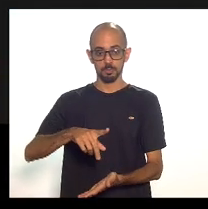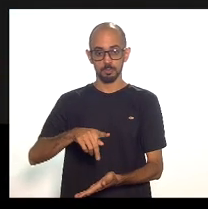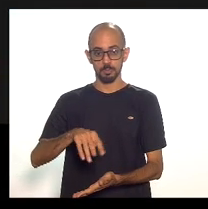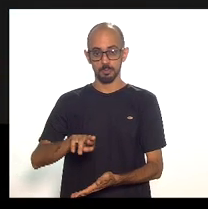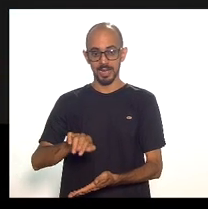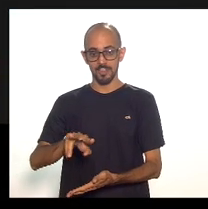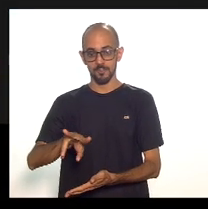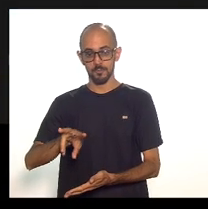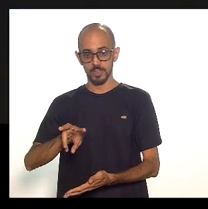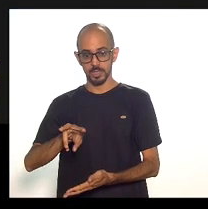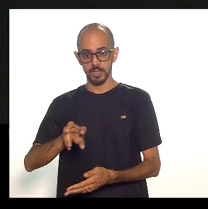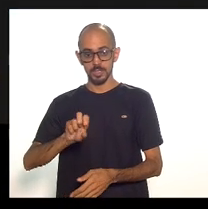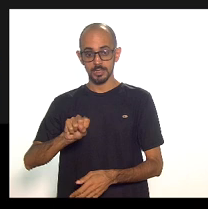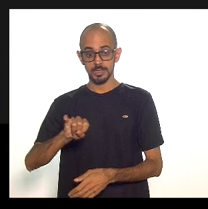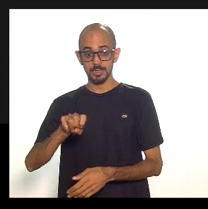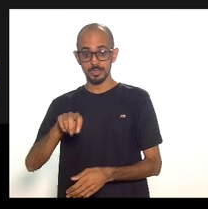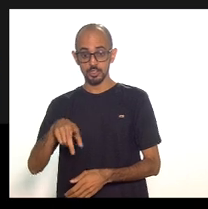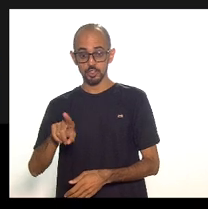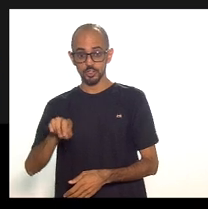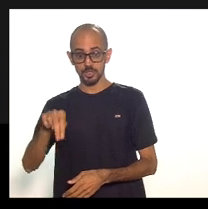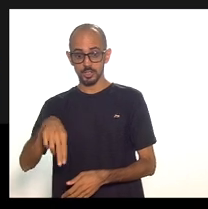Barbosa.